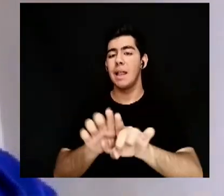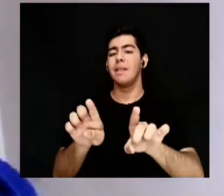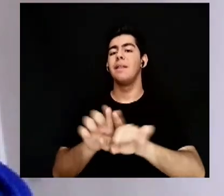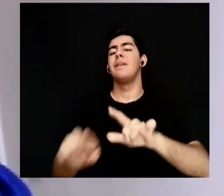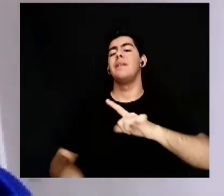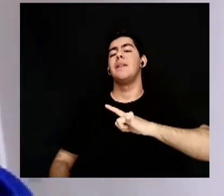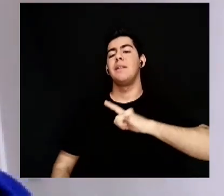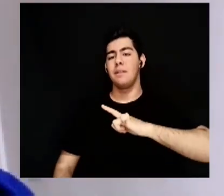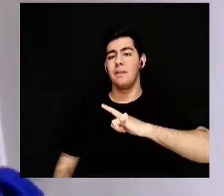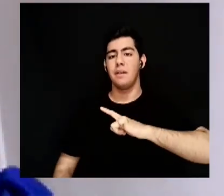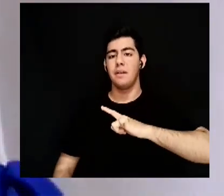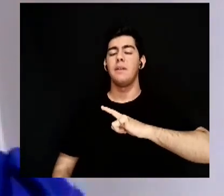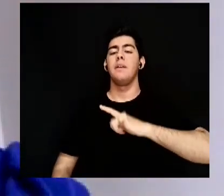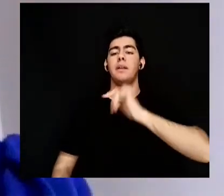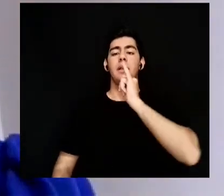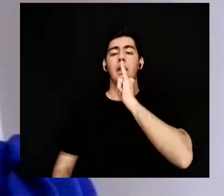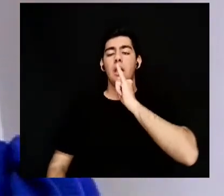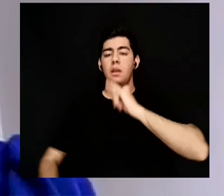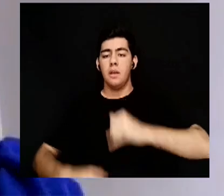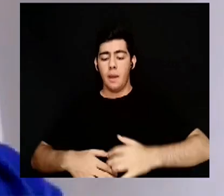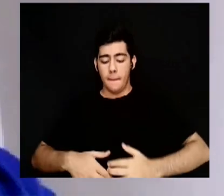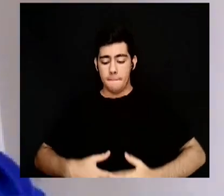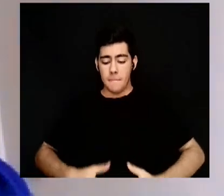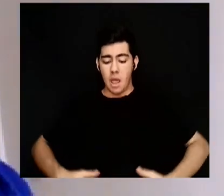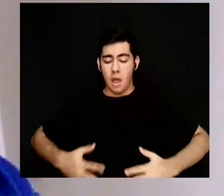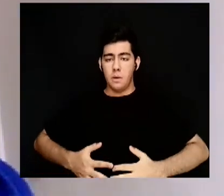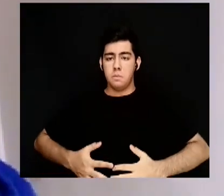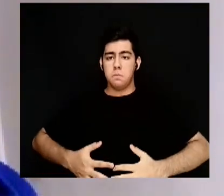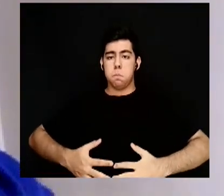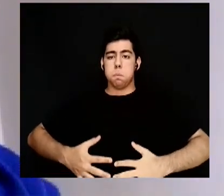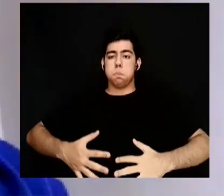elevada, relação cintura-quadril elevada, né?